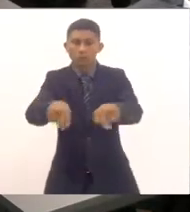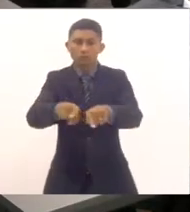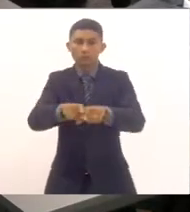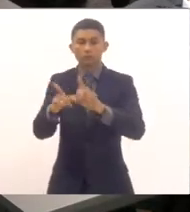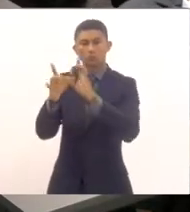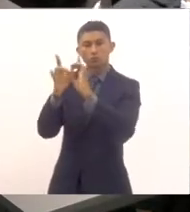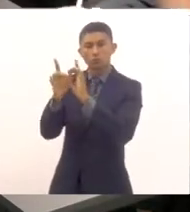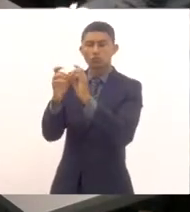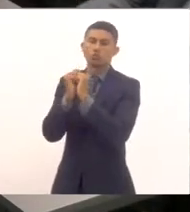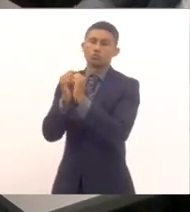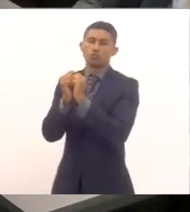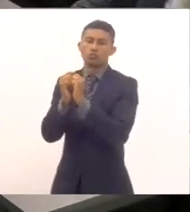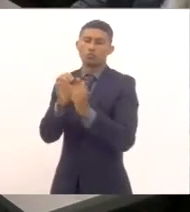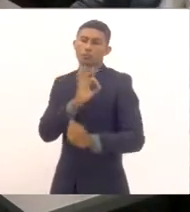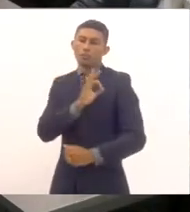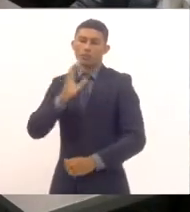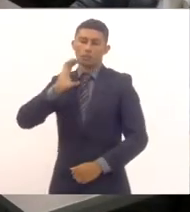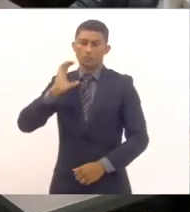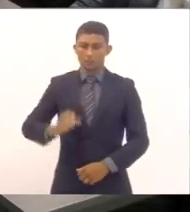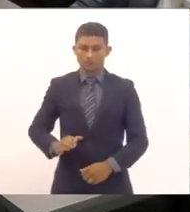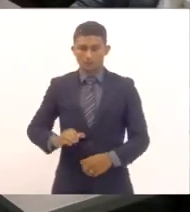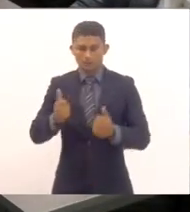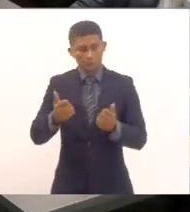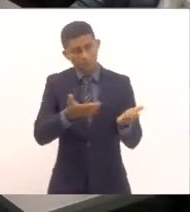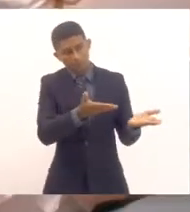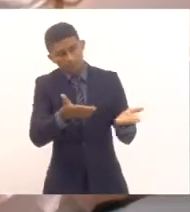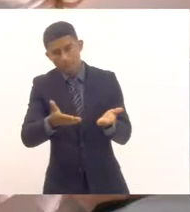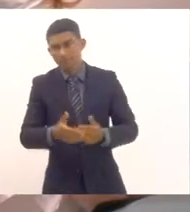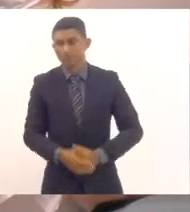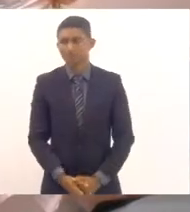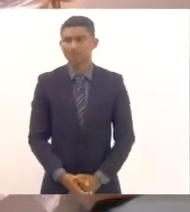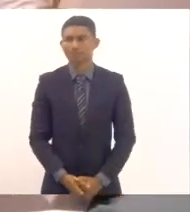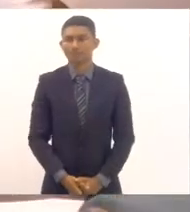Tá OK passar palavra aqui para mais uma semana